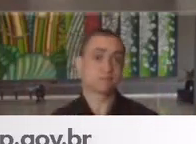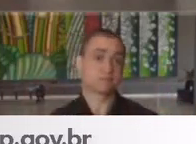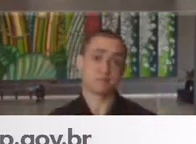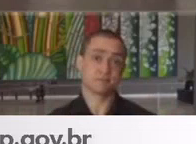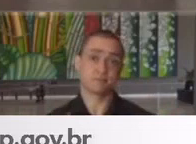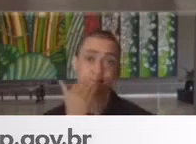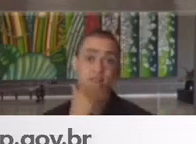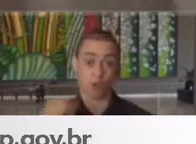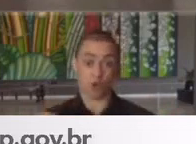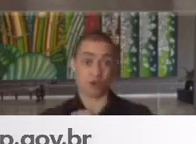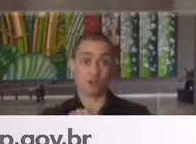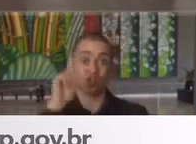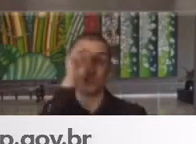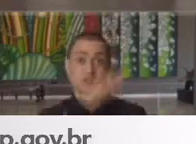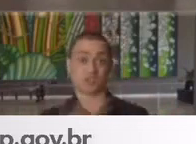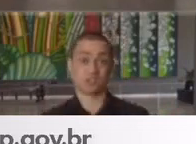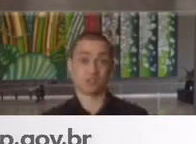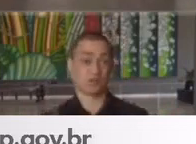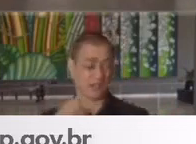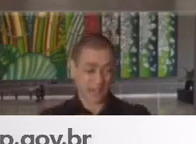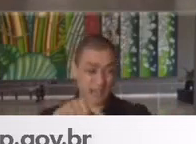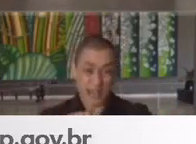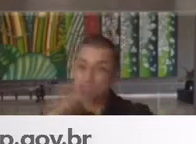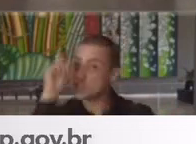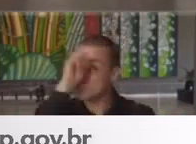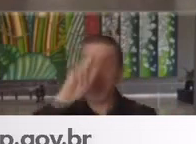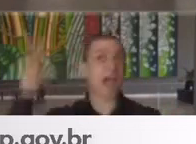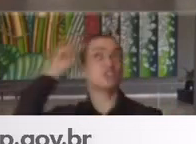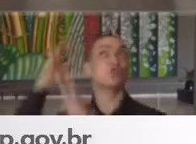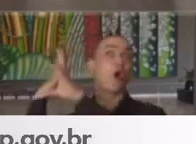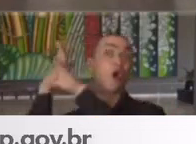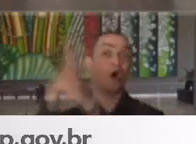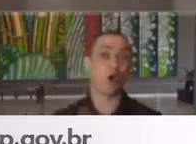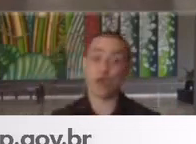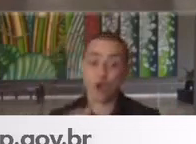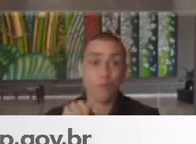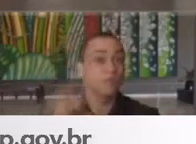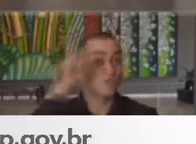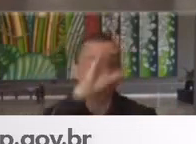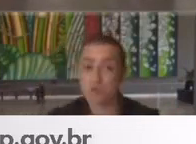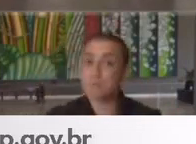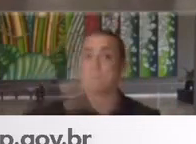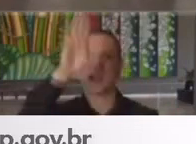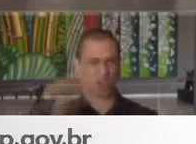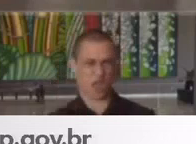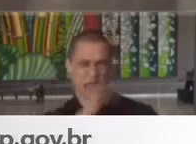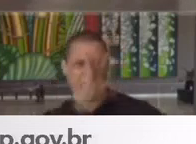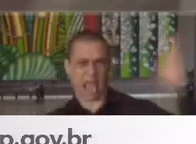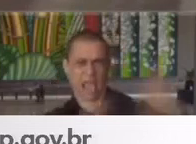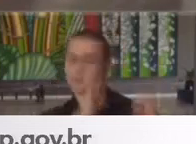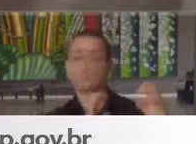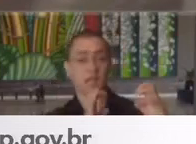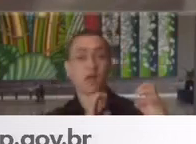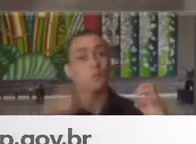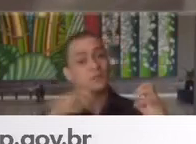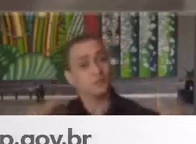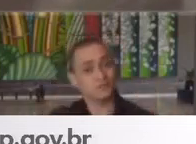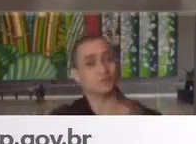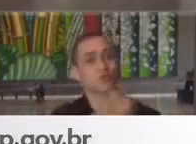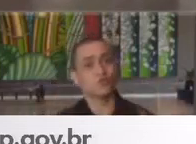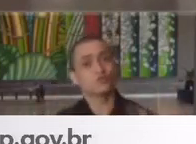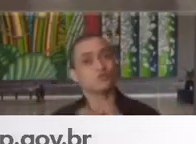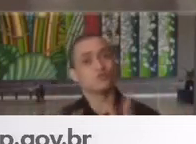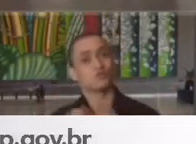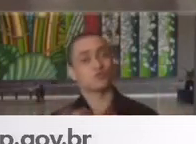difícil da vida brasileira. É o momento mais difícil da história desse país. Não é hora de brigar, é hora de somar. Eu peço